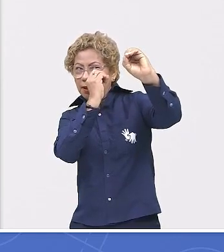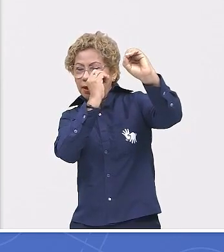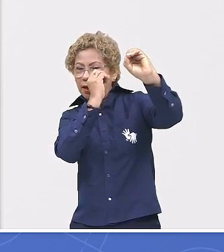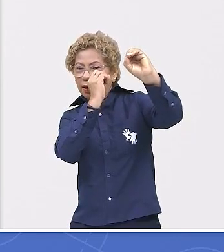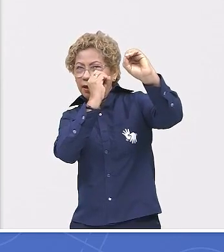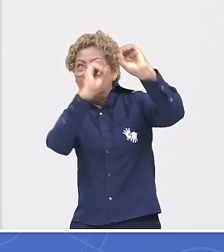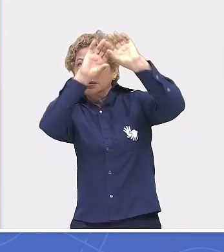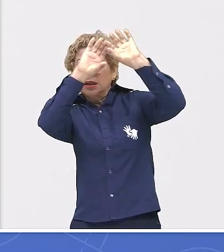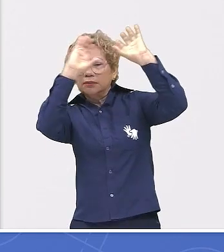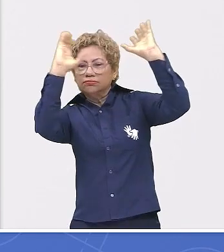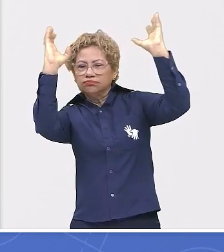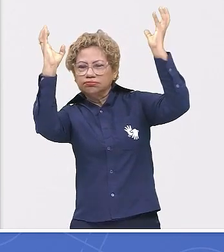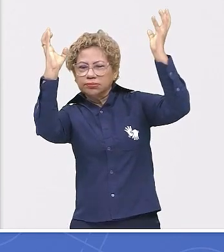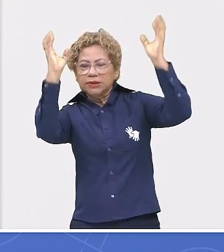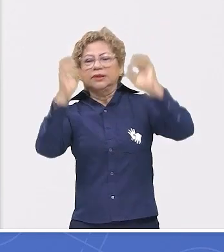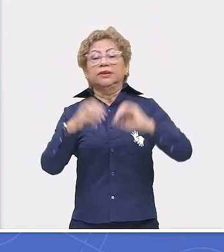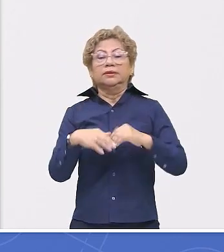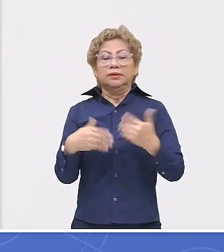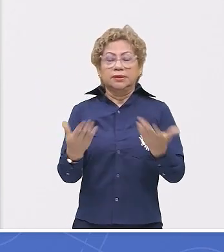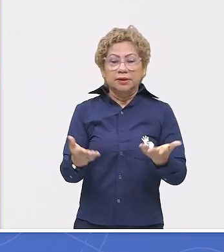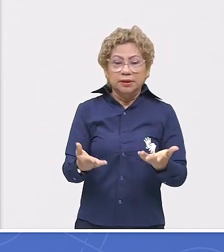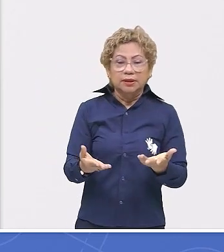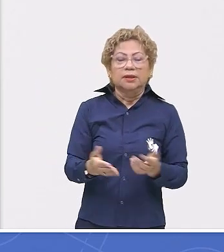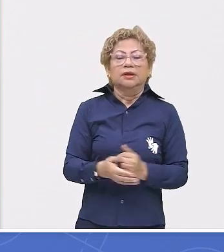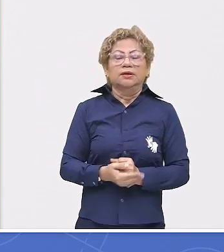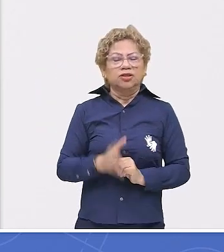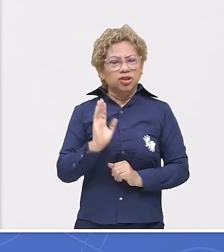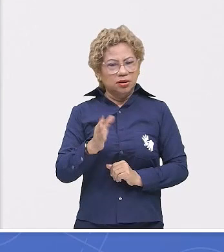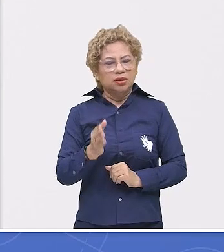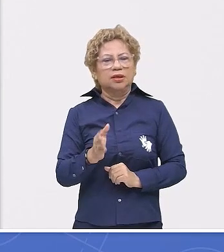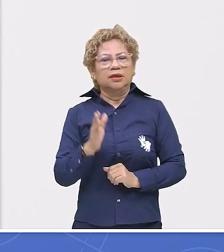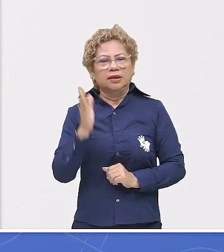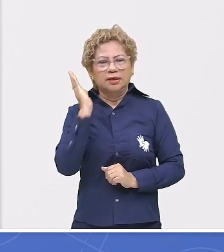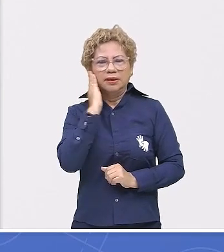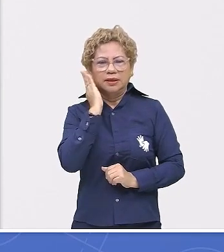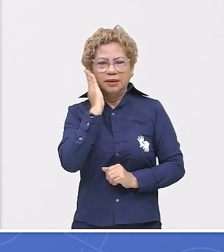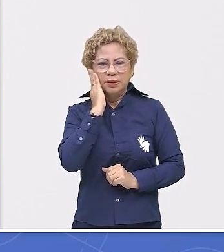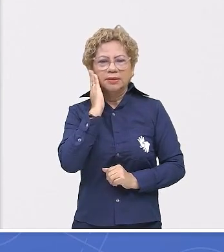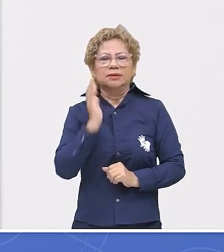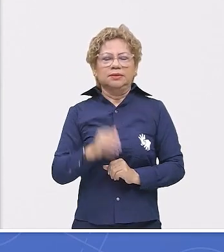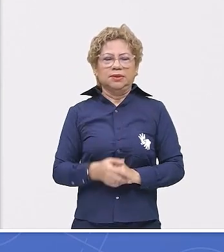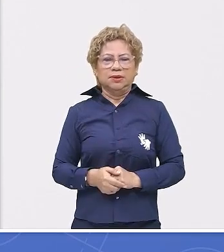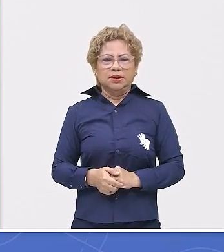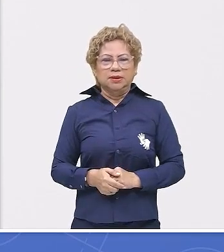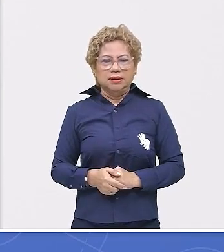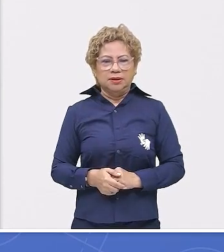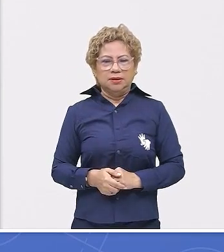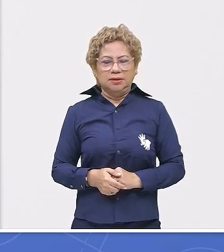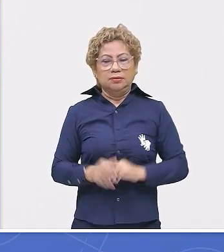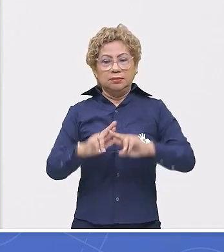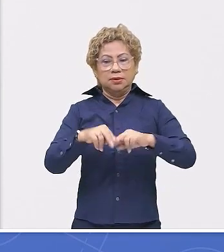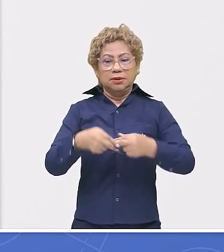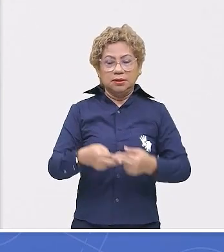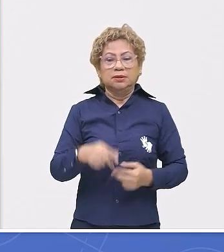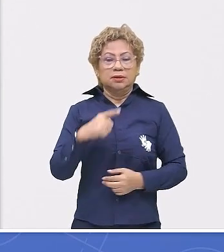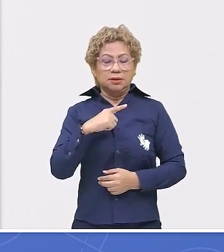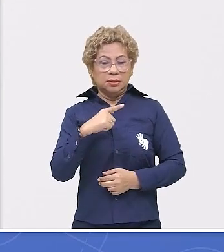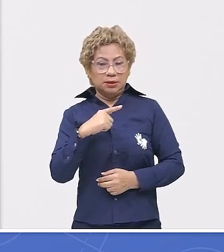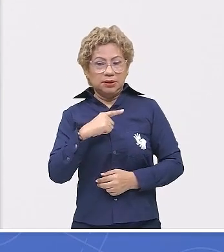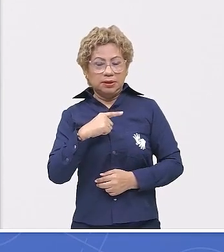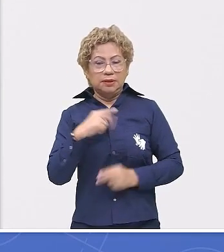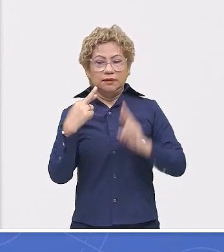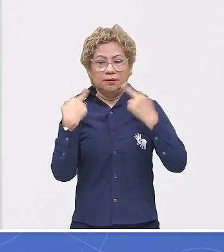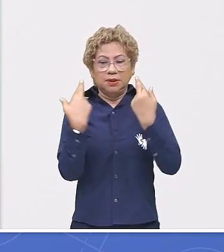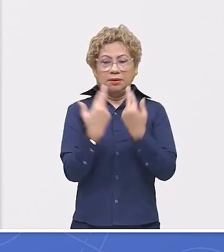tá? Principalmente por causa do processo de industrialização. Então, é a partir desse momento, né, com a Conferência do Meridiano